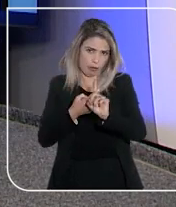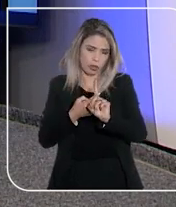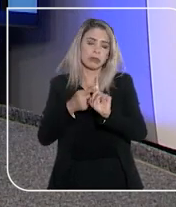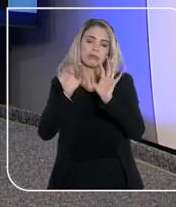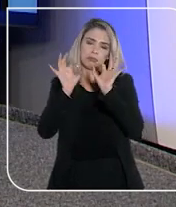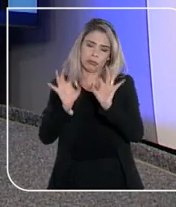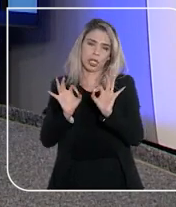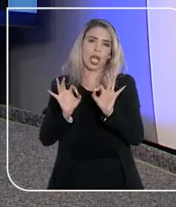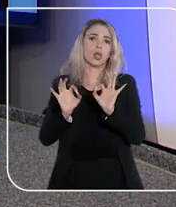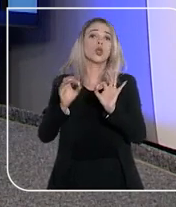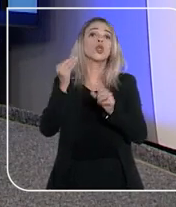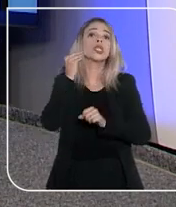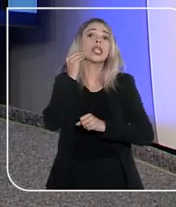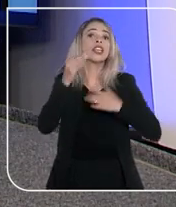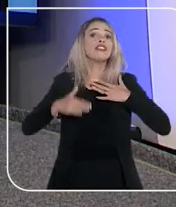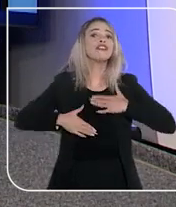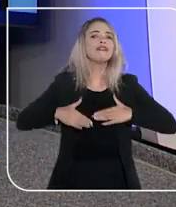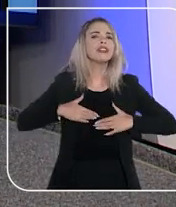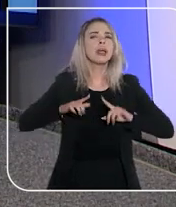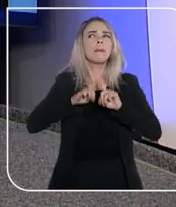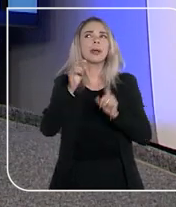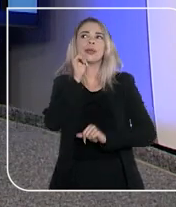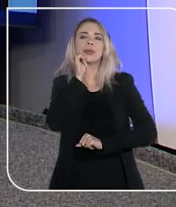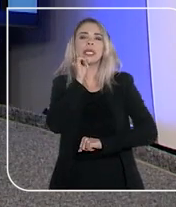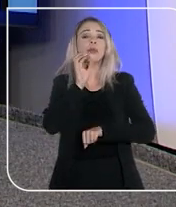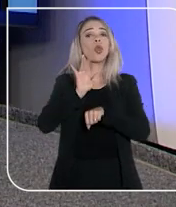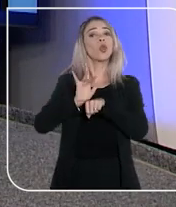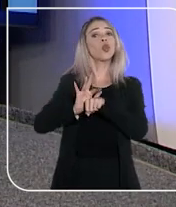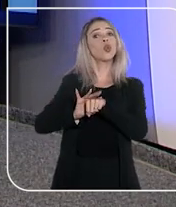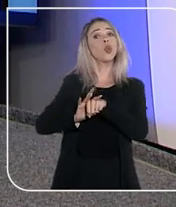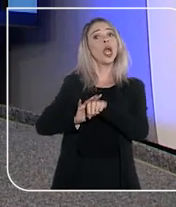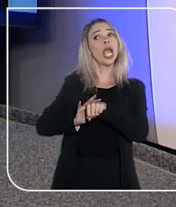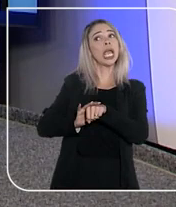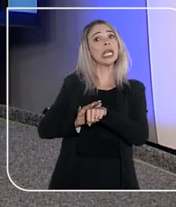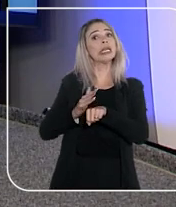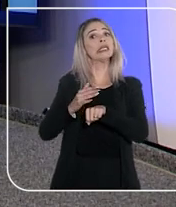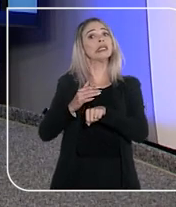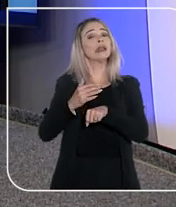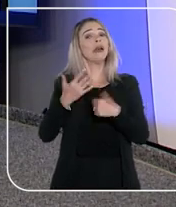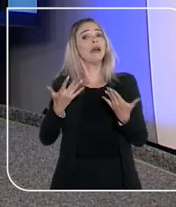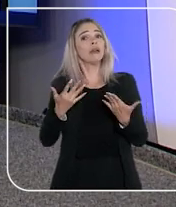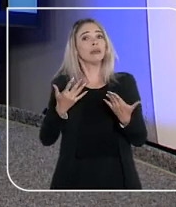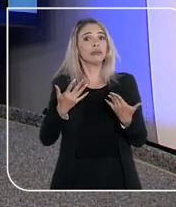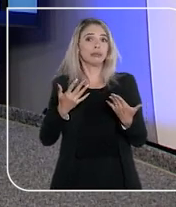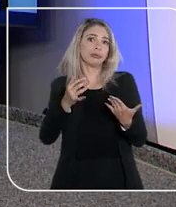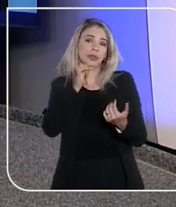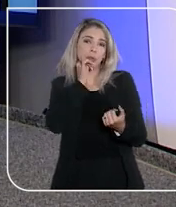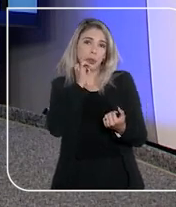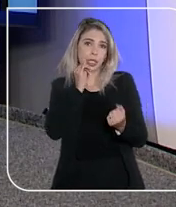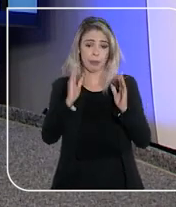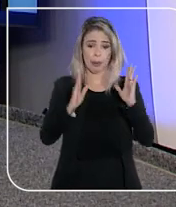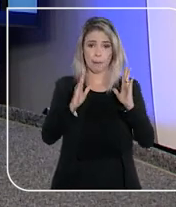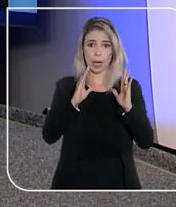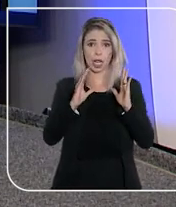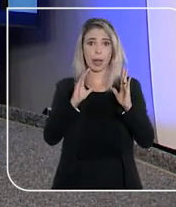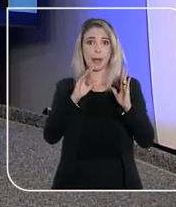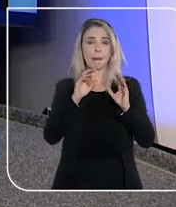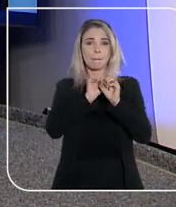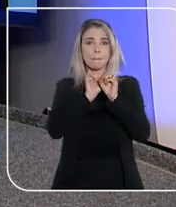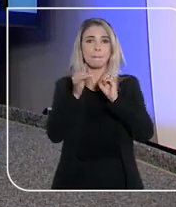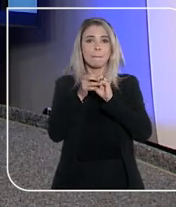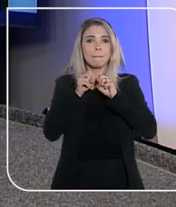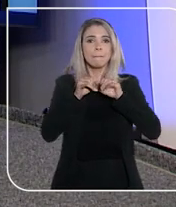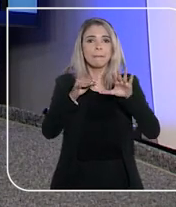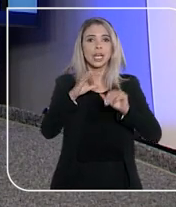física. Mas outras alegações, por exemplo, uma doença casual, enfim, a gente passou aí por essa pandemia da